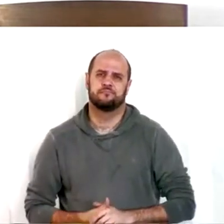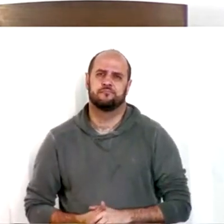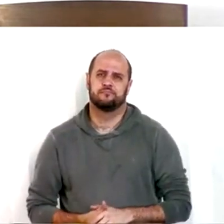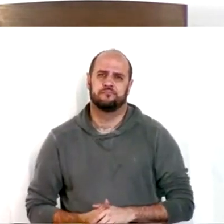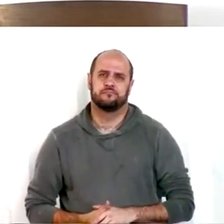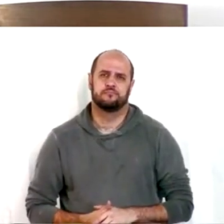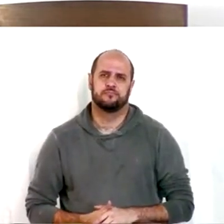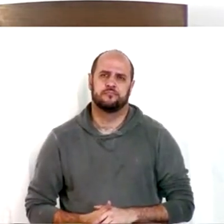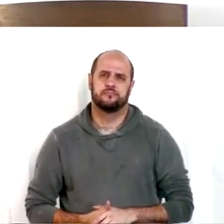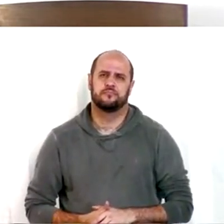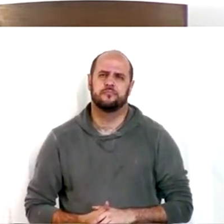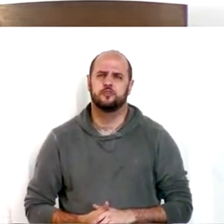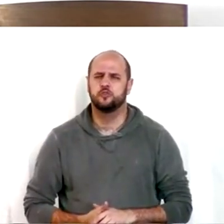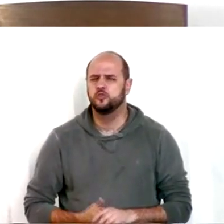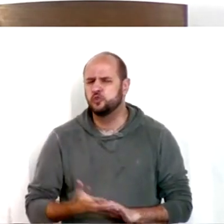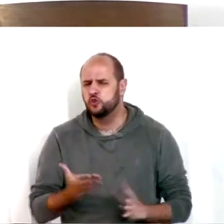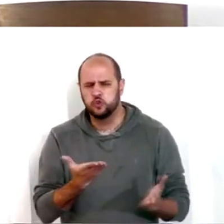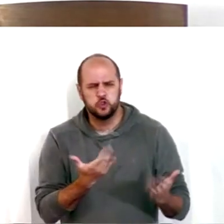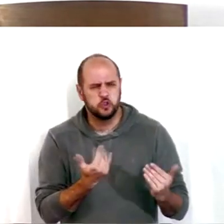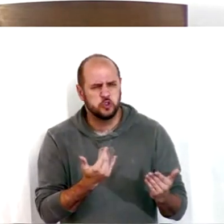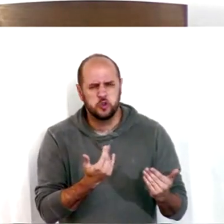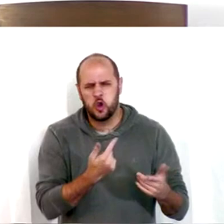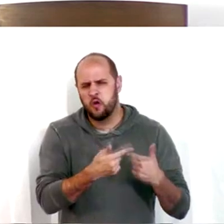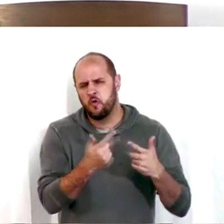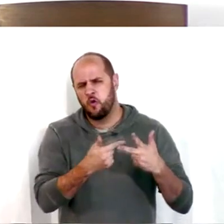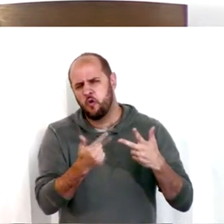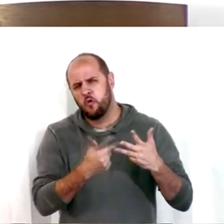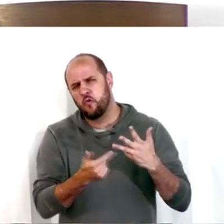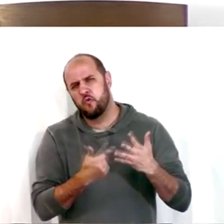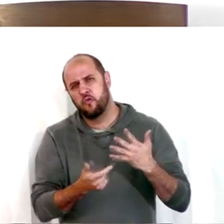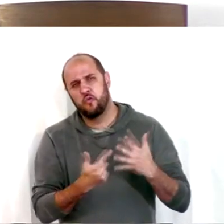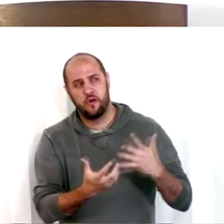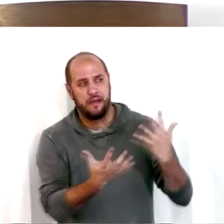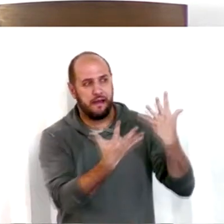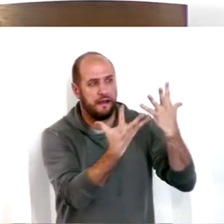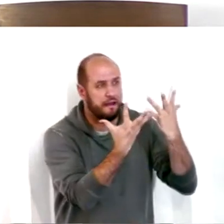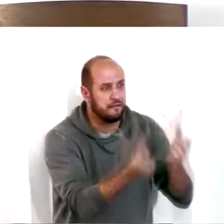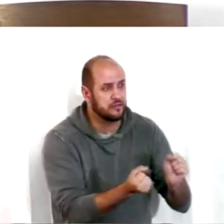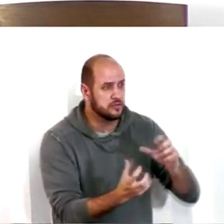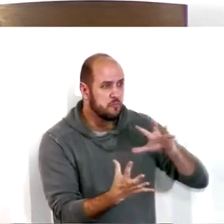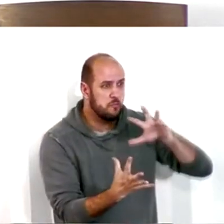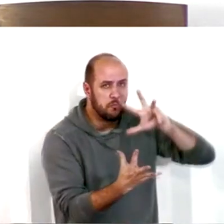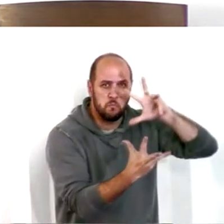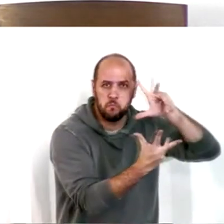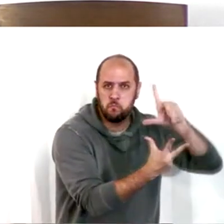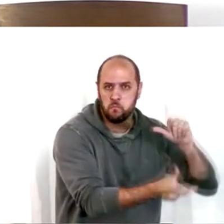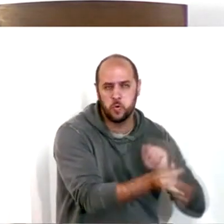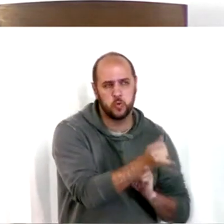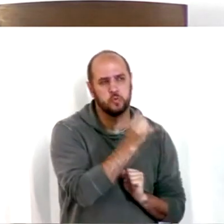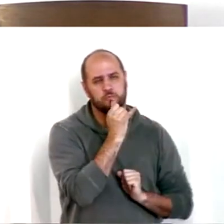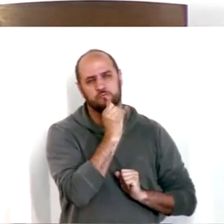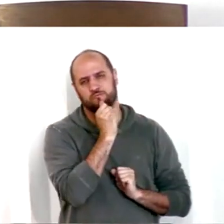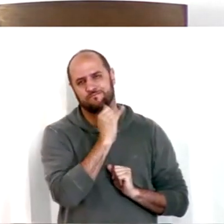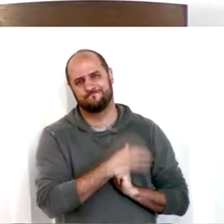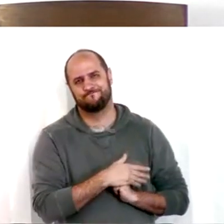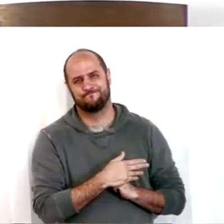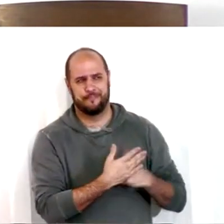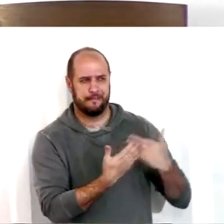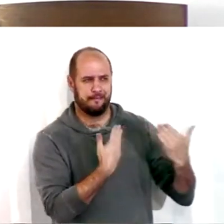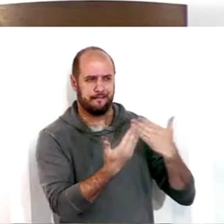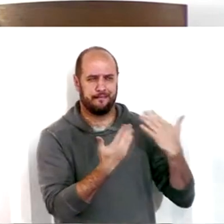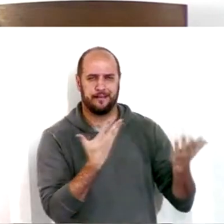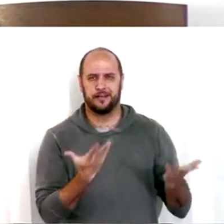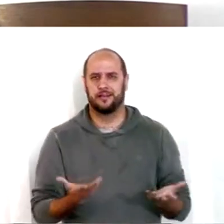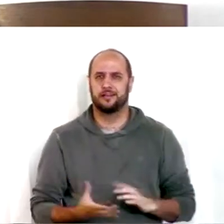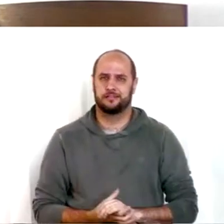Um incontável número de jovens tem cedido aos padrões mundanos de relacionamento.